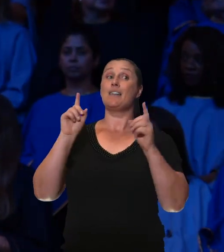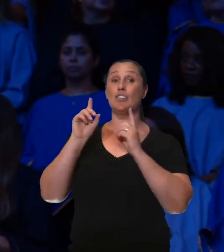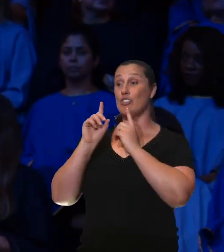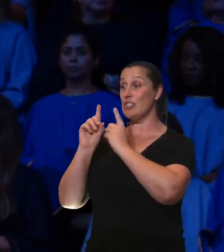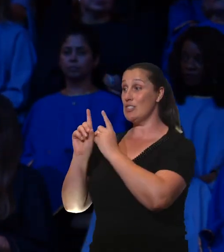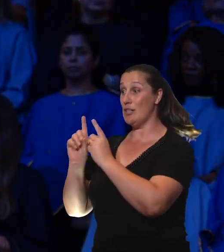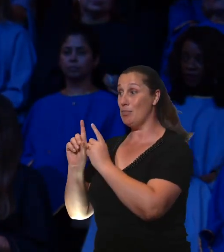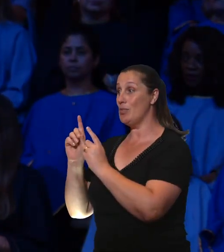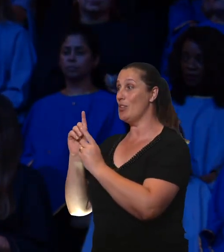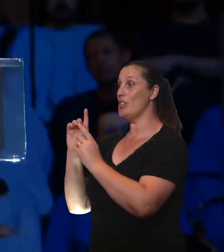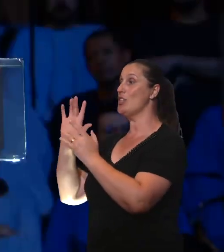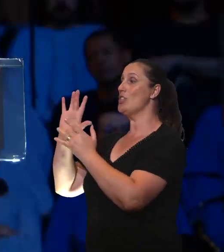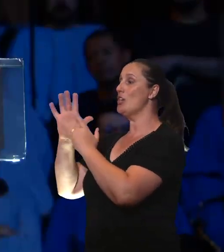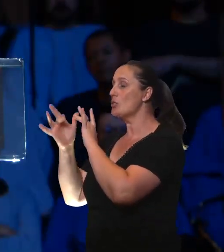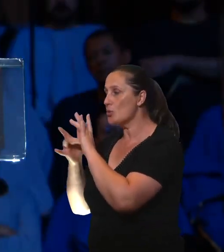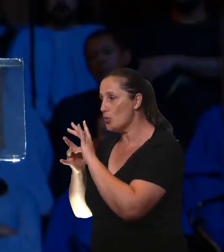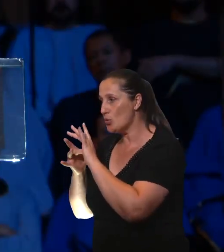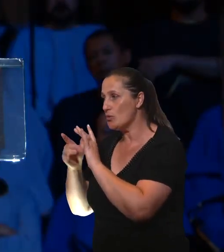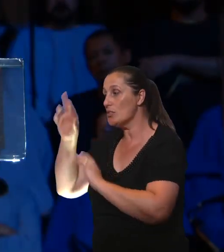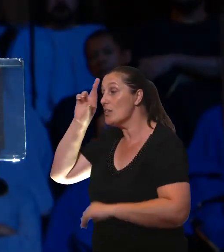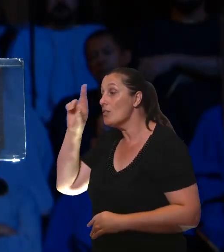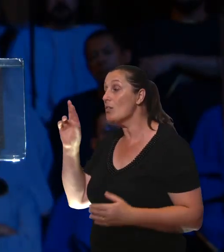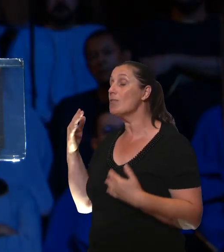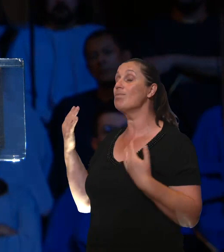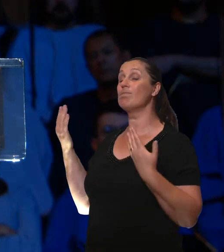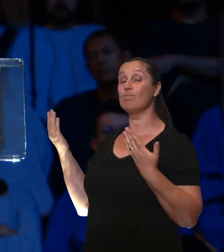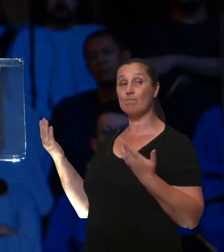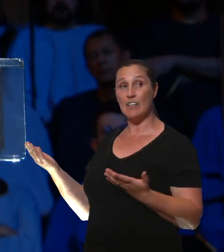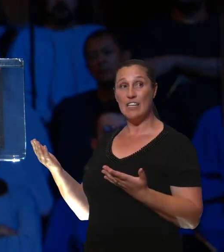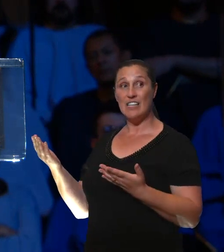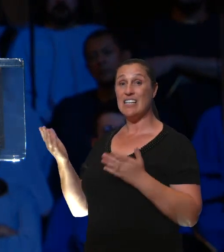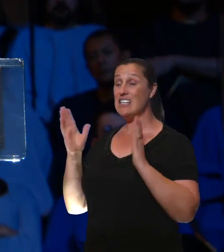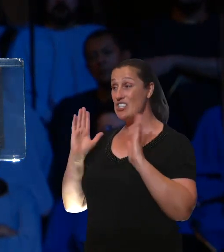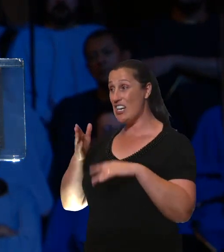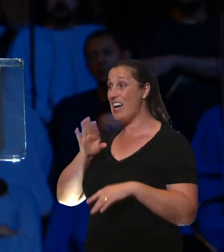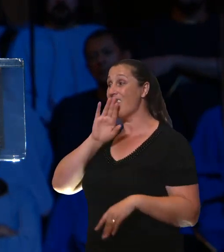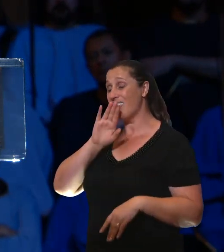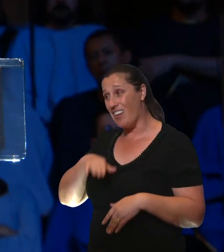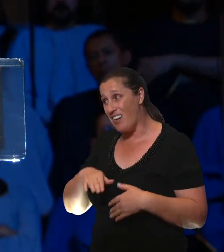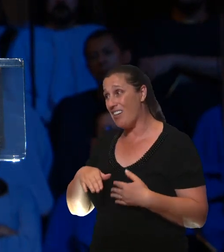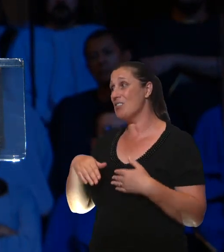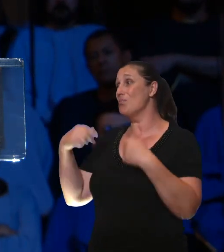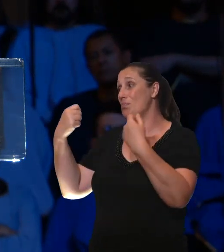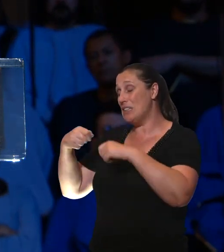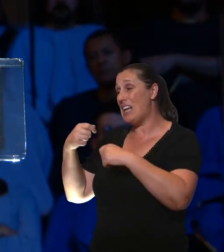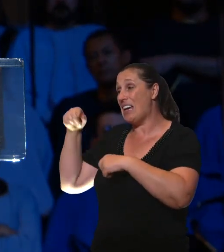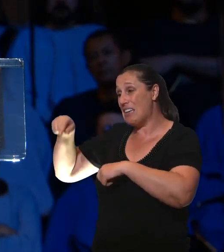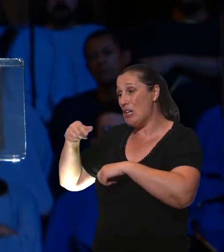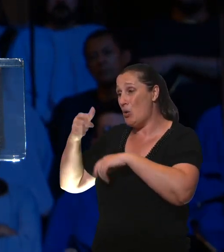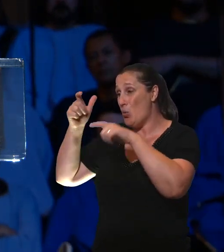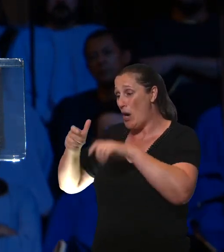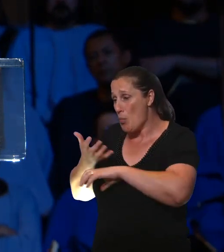para Jesus e disseram: Senhor, está tarde, aqui é um lugar deserto,